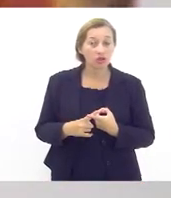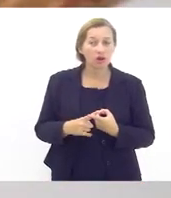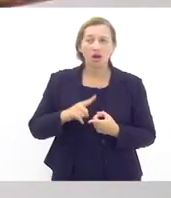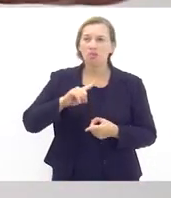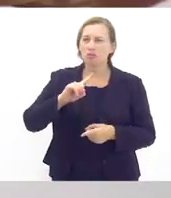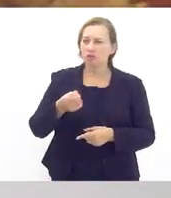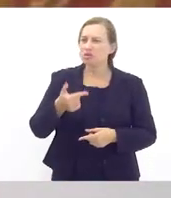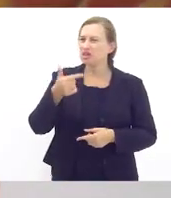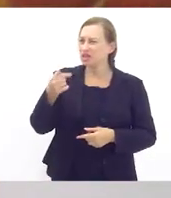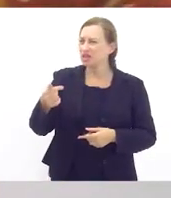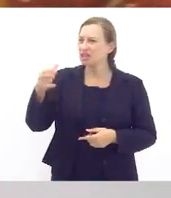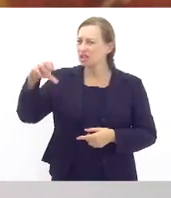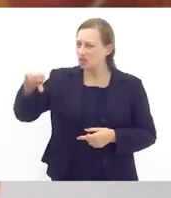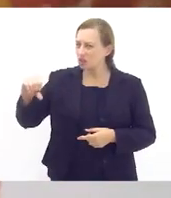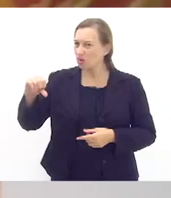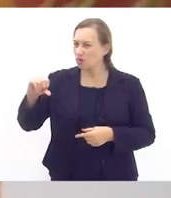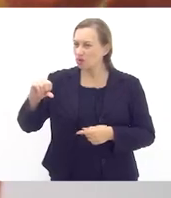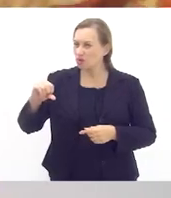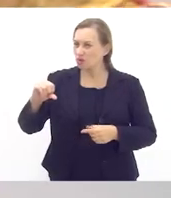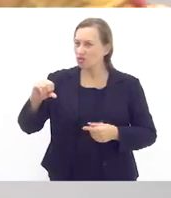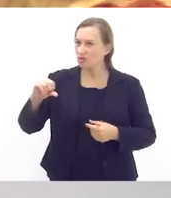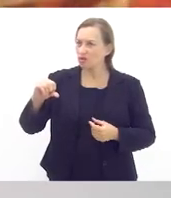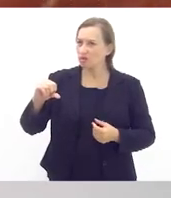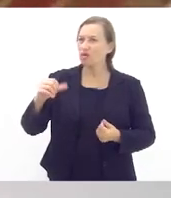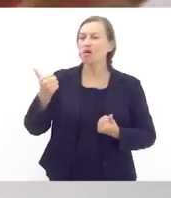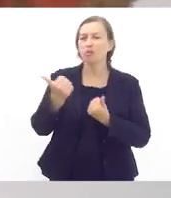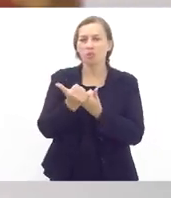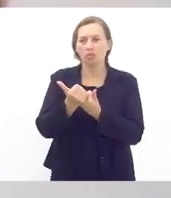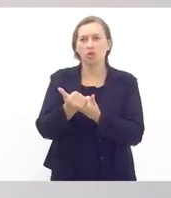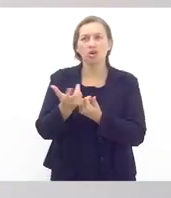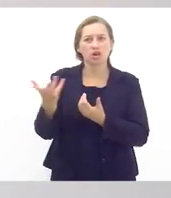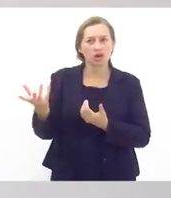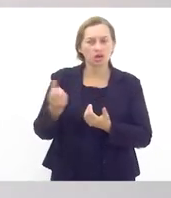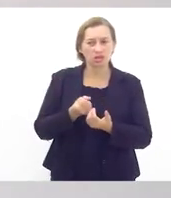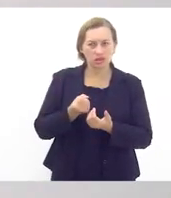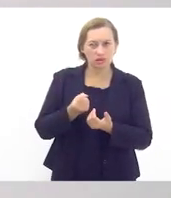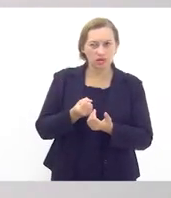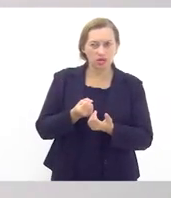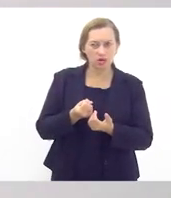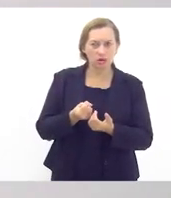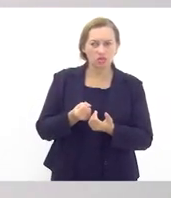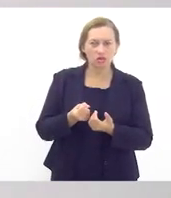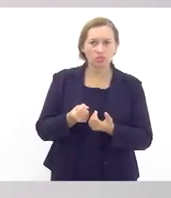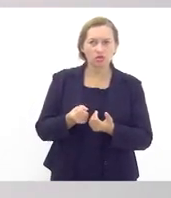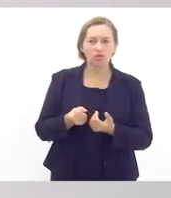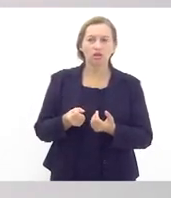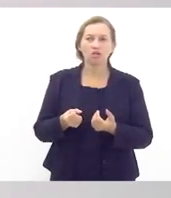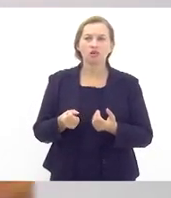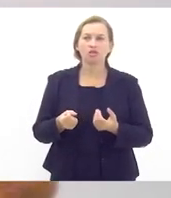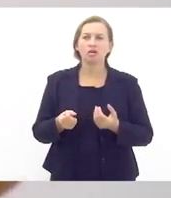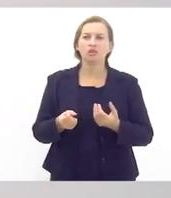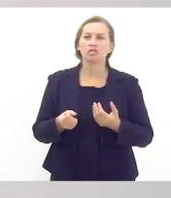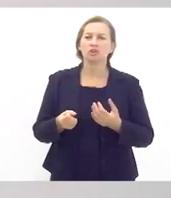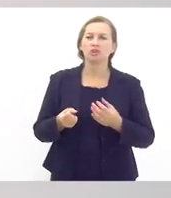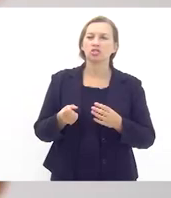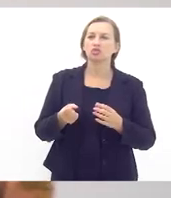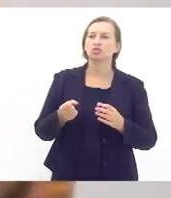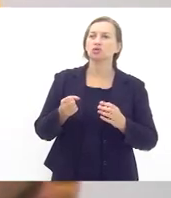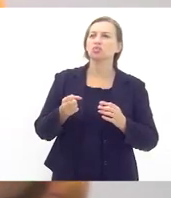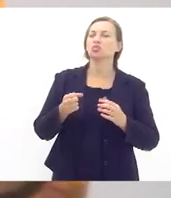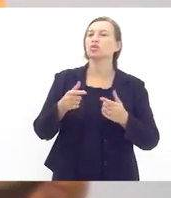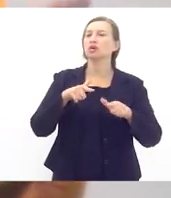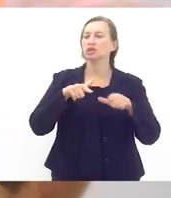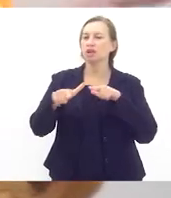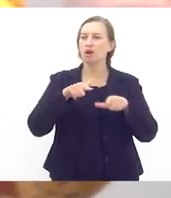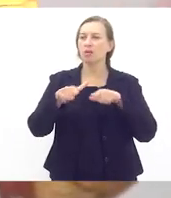1079 contribuições que nós recebemos através da chamada virtual estão disponíveis para que